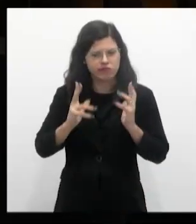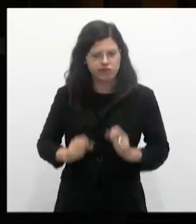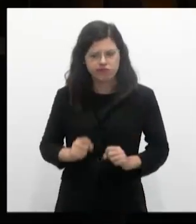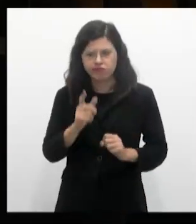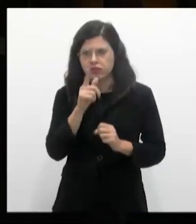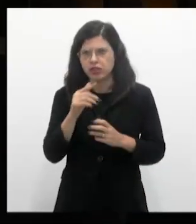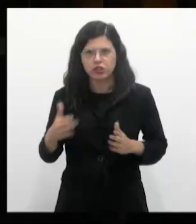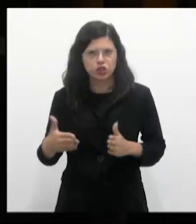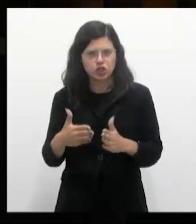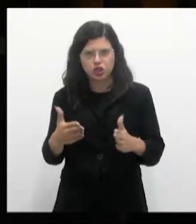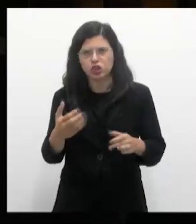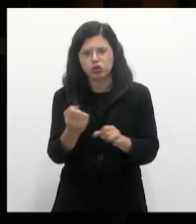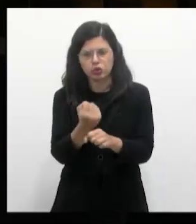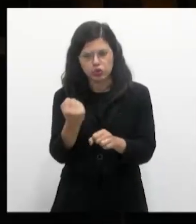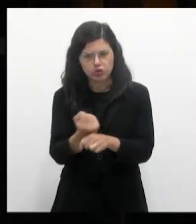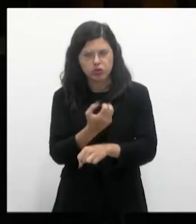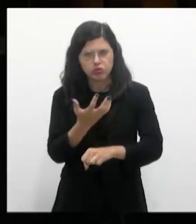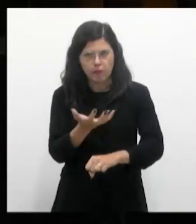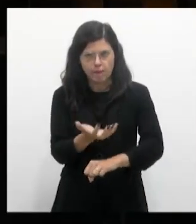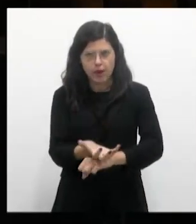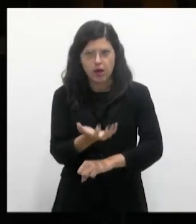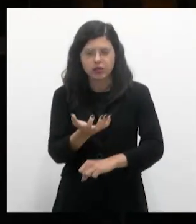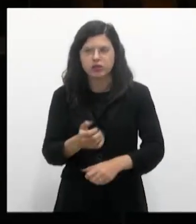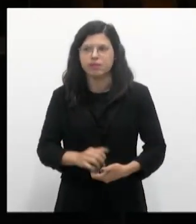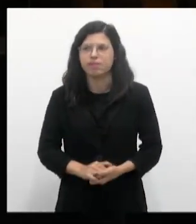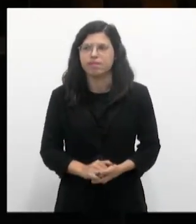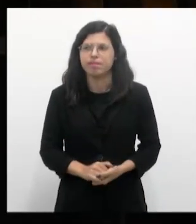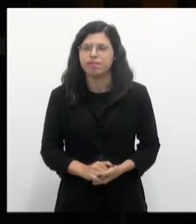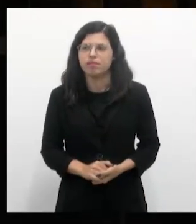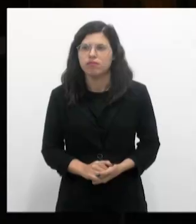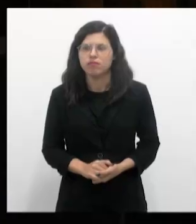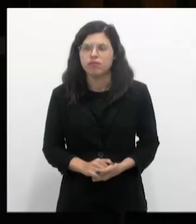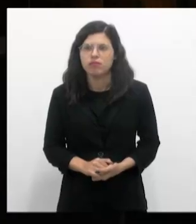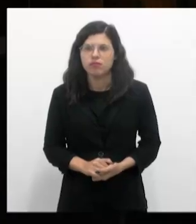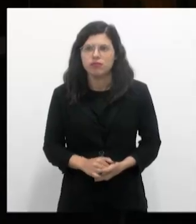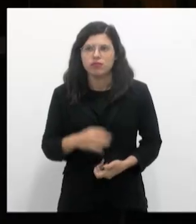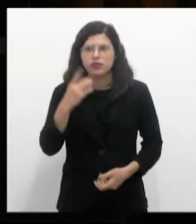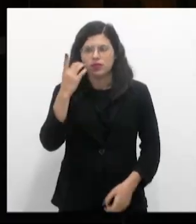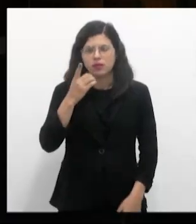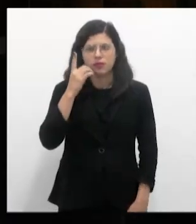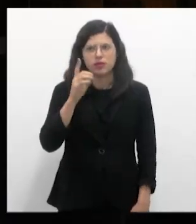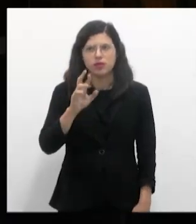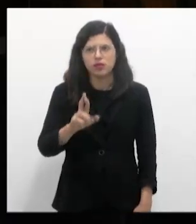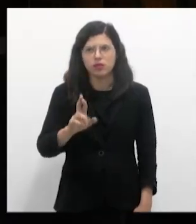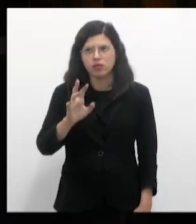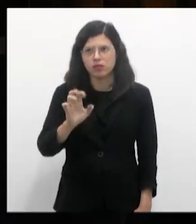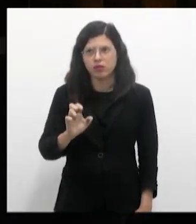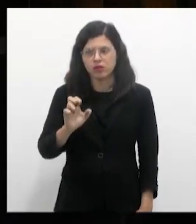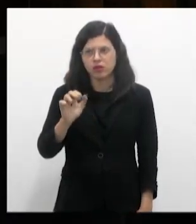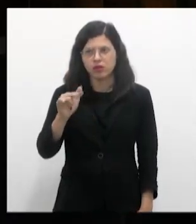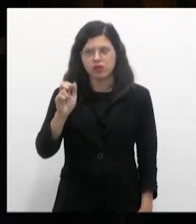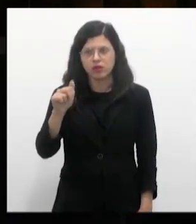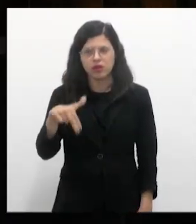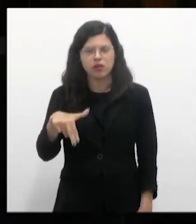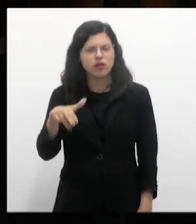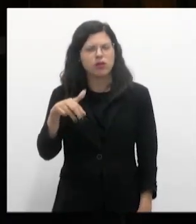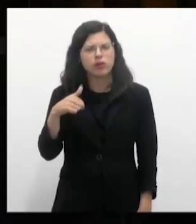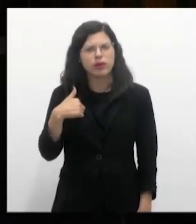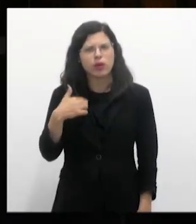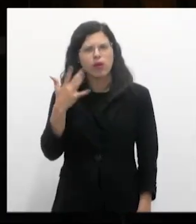de praças. E o que deputado Renan Jordi, o que me deixou ainda mais